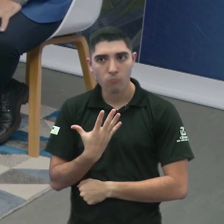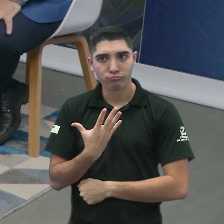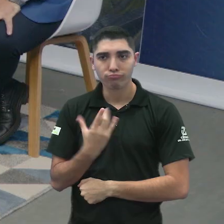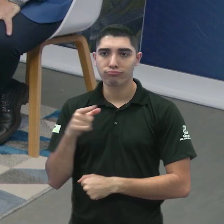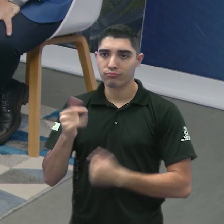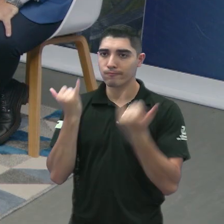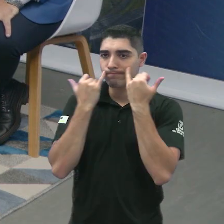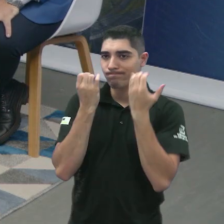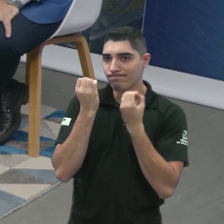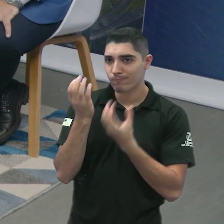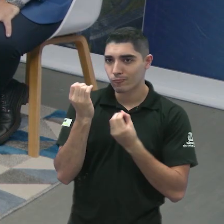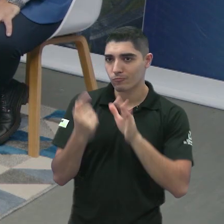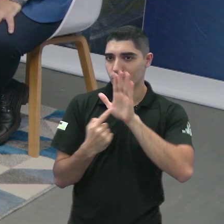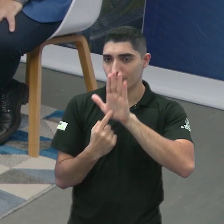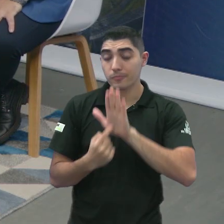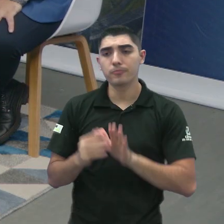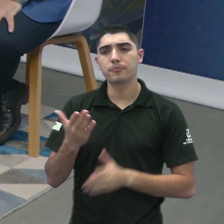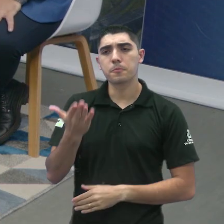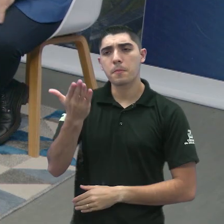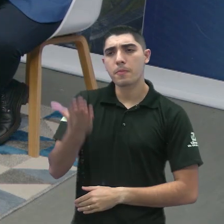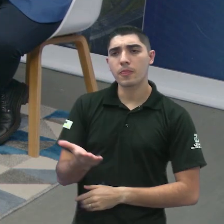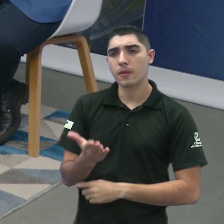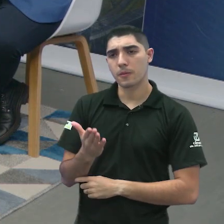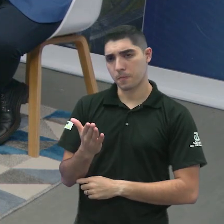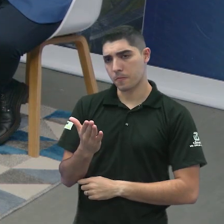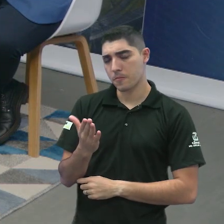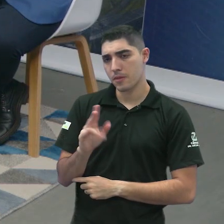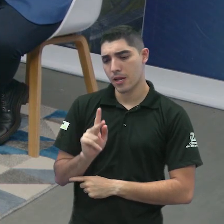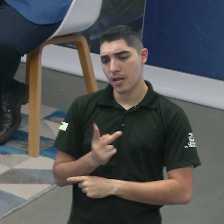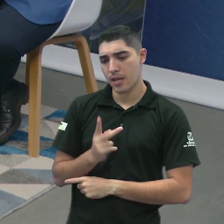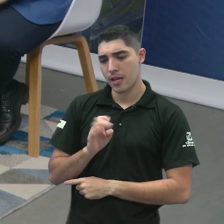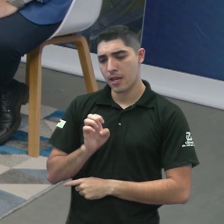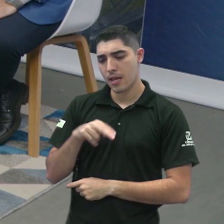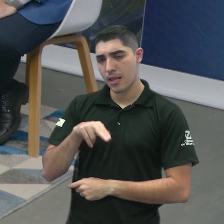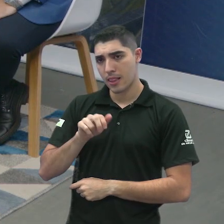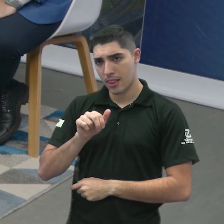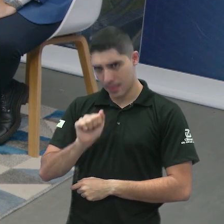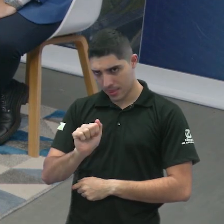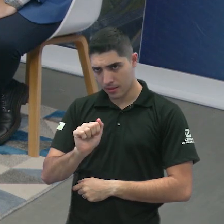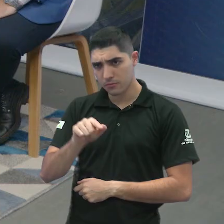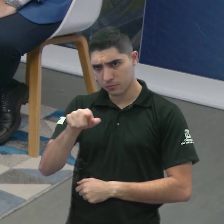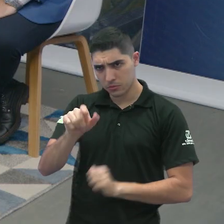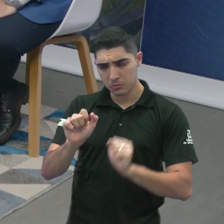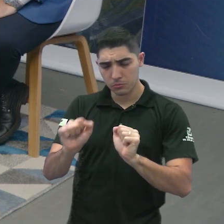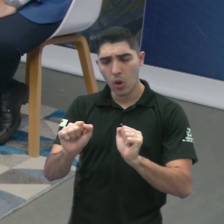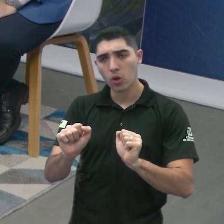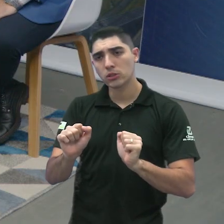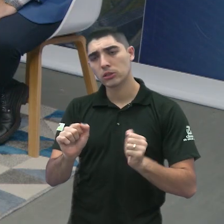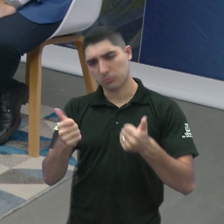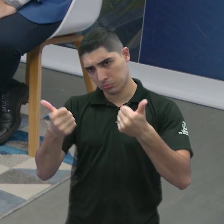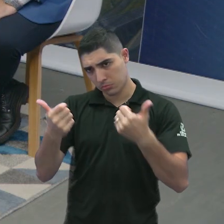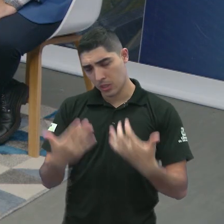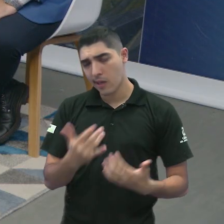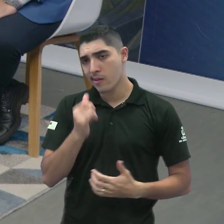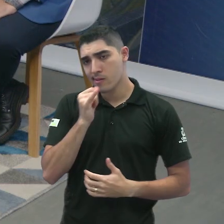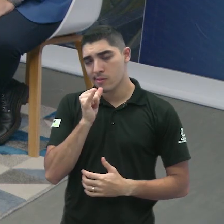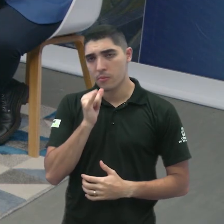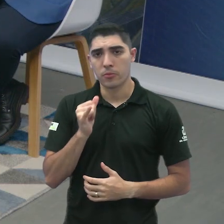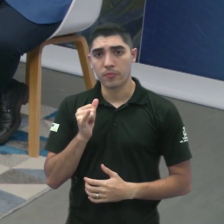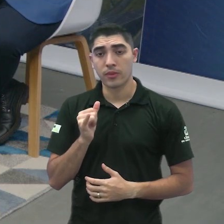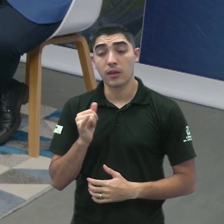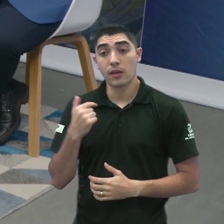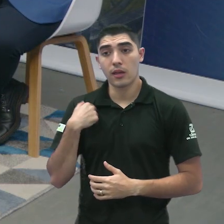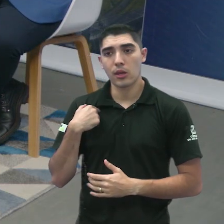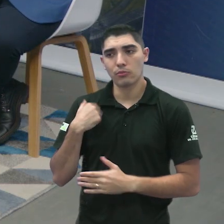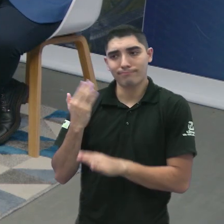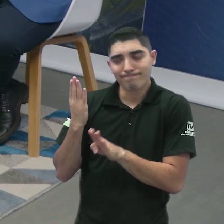Eu quero voltar aqui com a Helena. Helena, o que garante, né, se falando em diagnóstico, que o